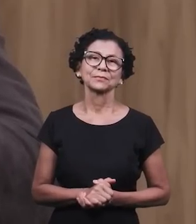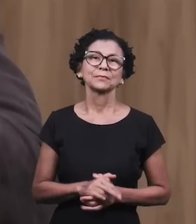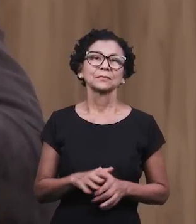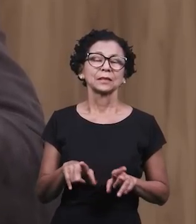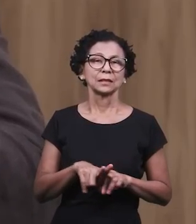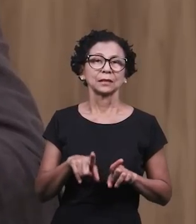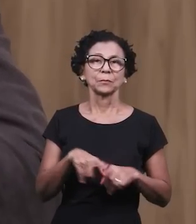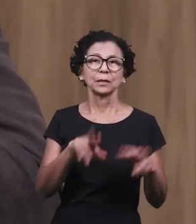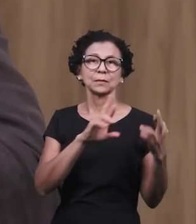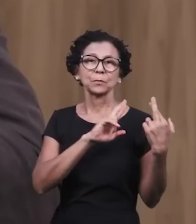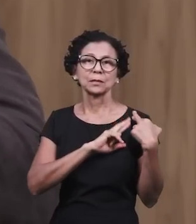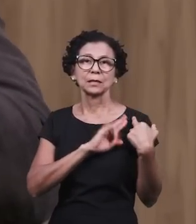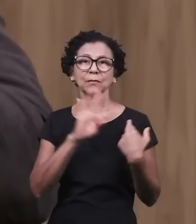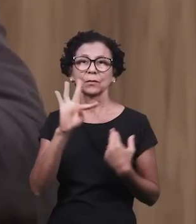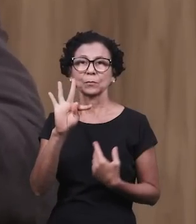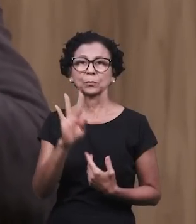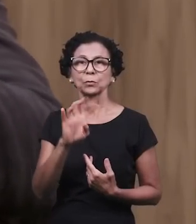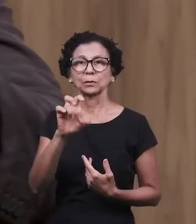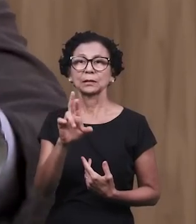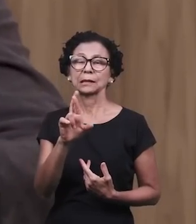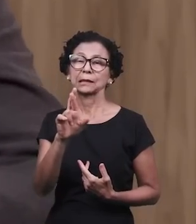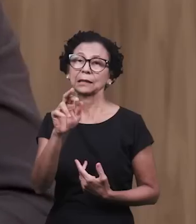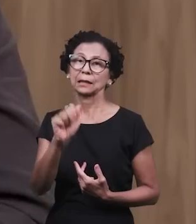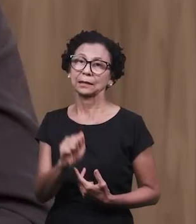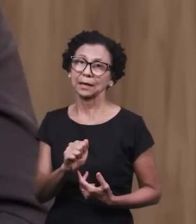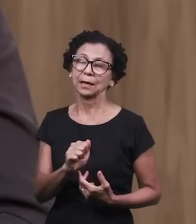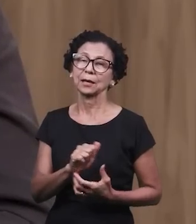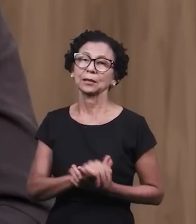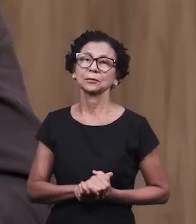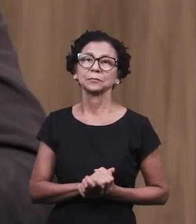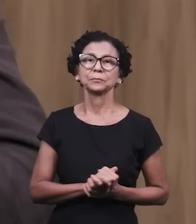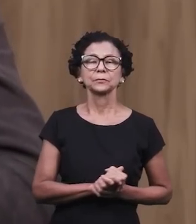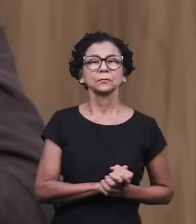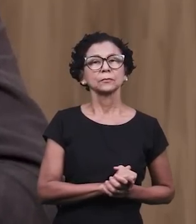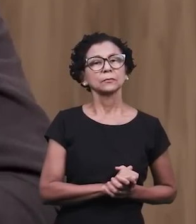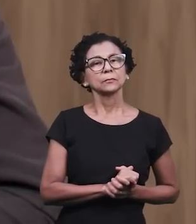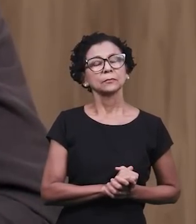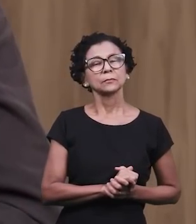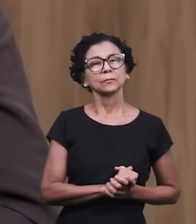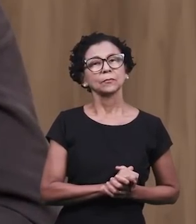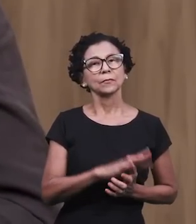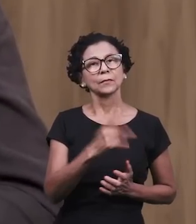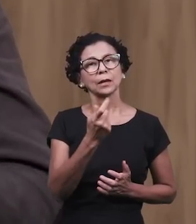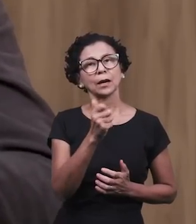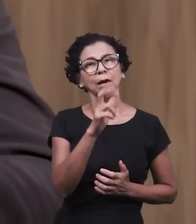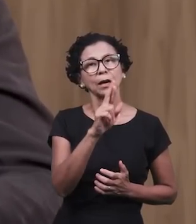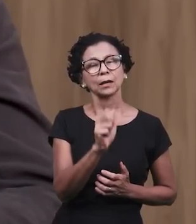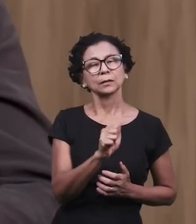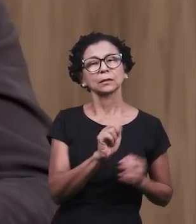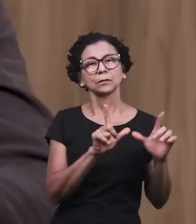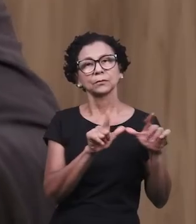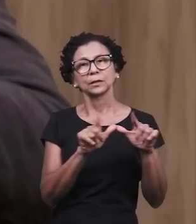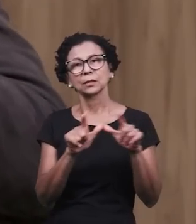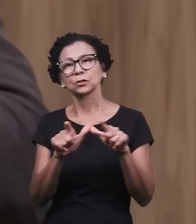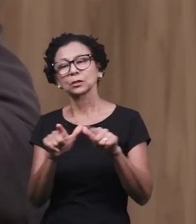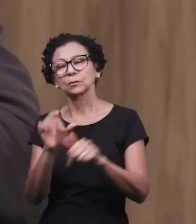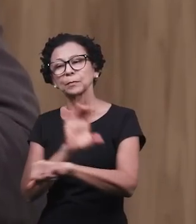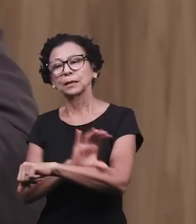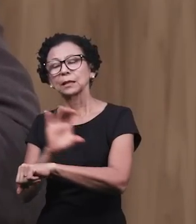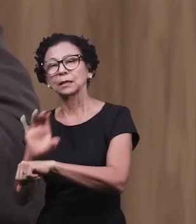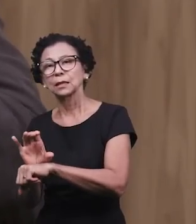eles vieram, e entraram na promessa que é vir para Canaã. E é essa